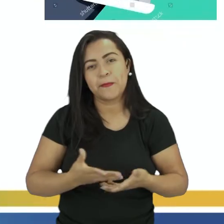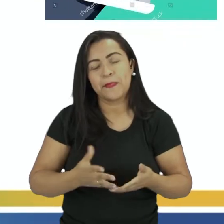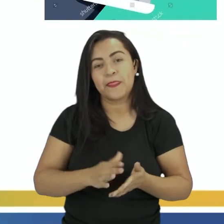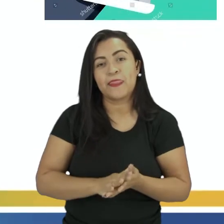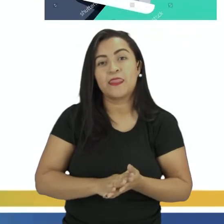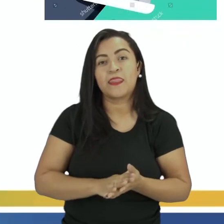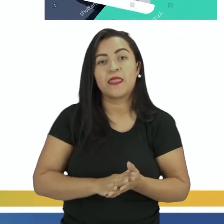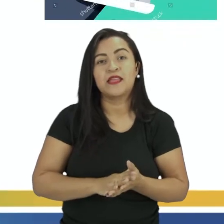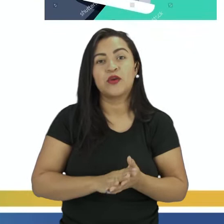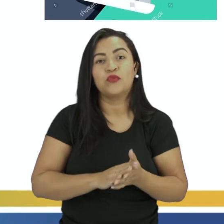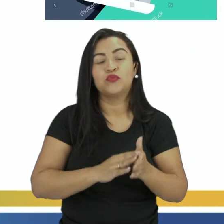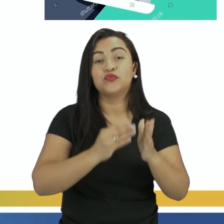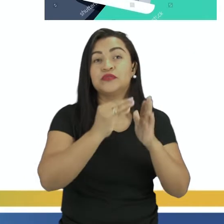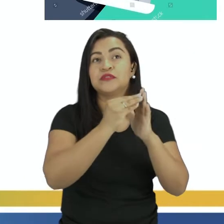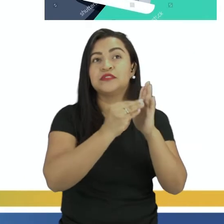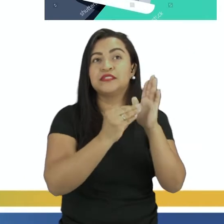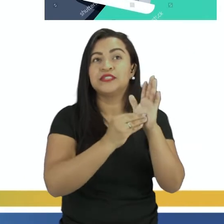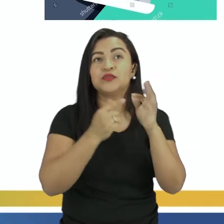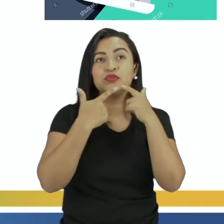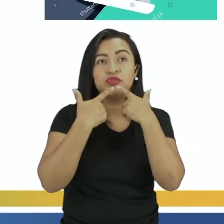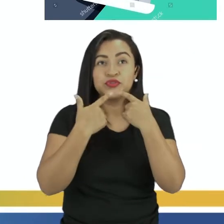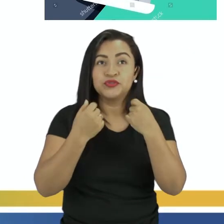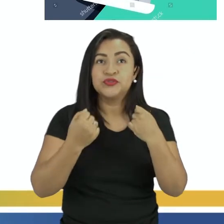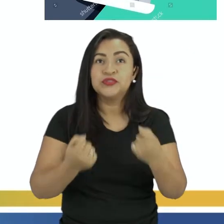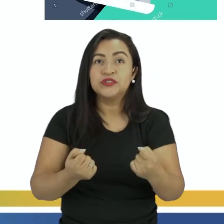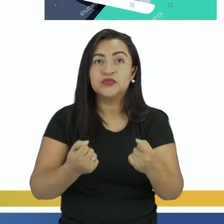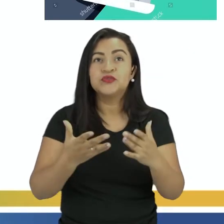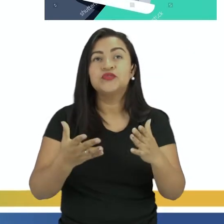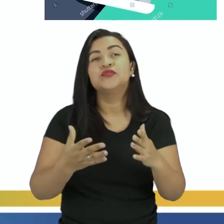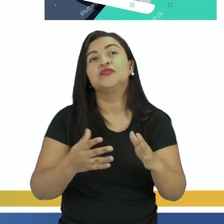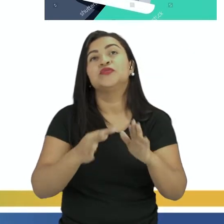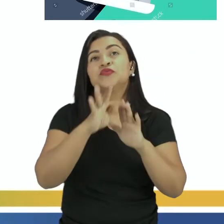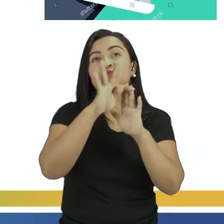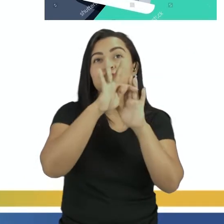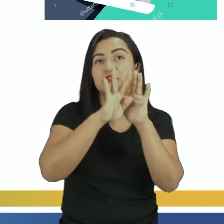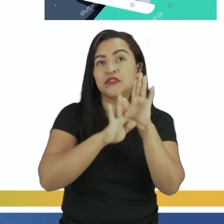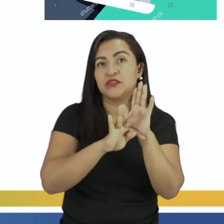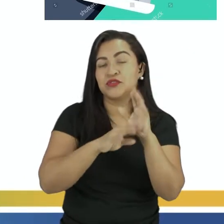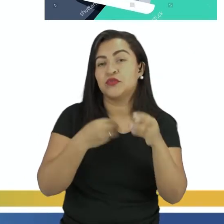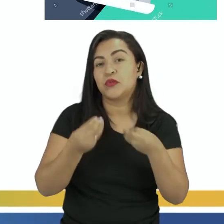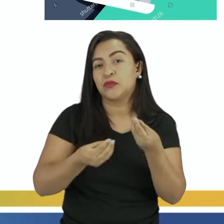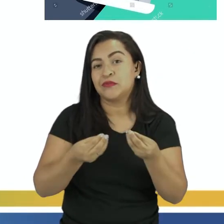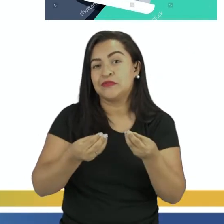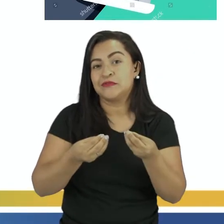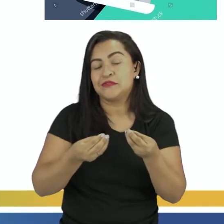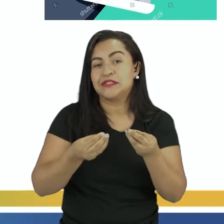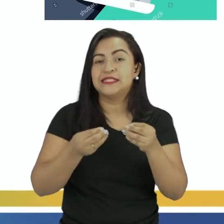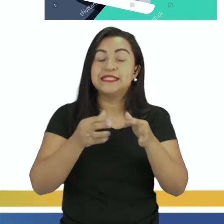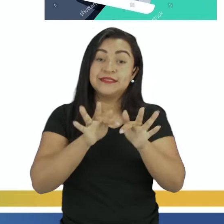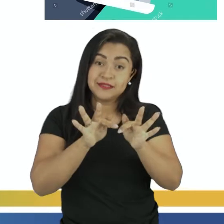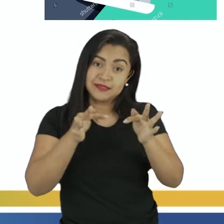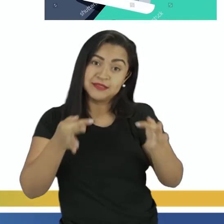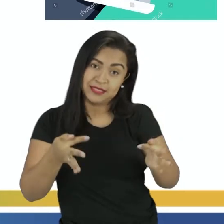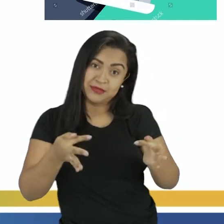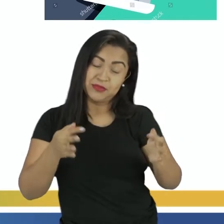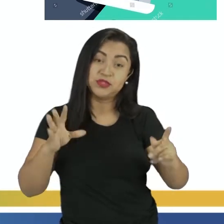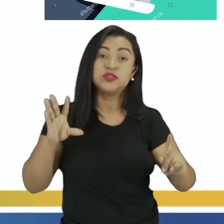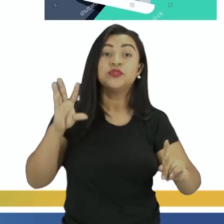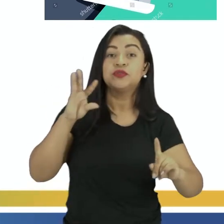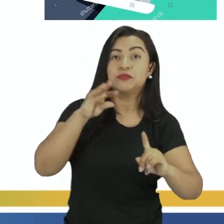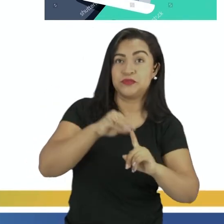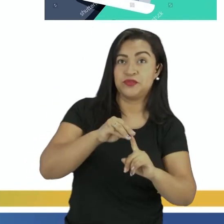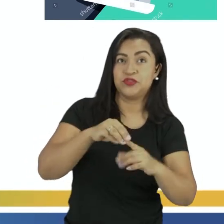Recursos linguísticos. A linguagem dos textos injuntivos é simples e objetiva. Um dos recursos